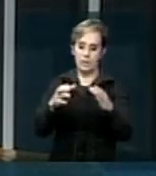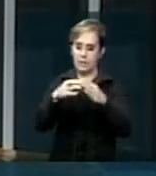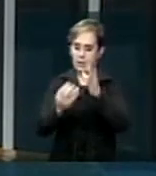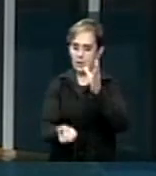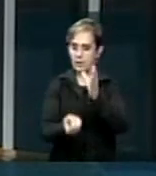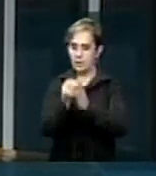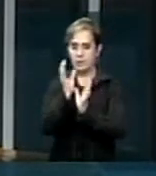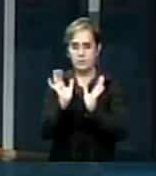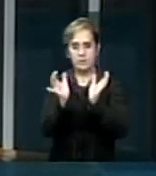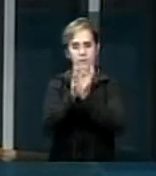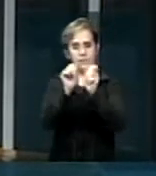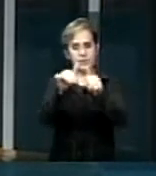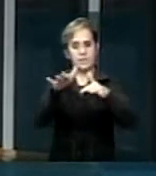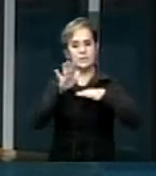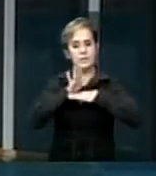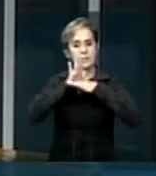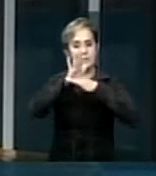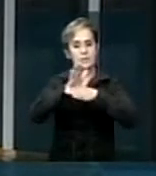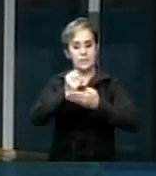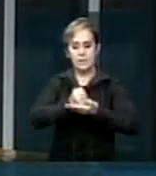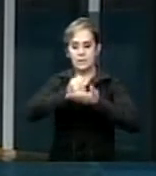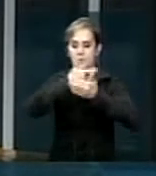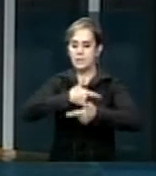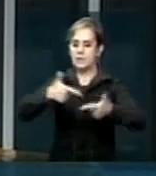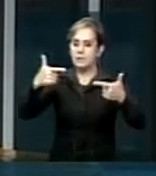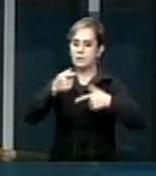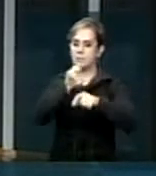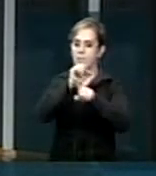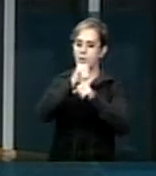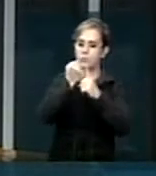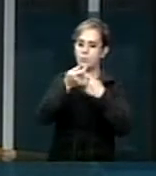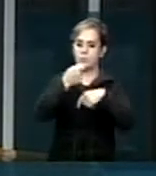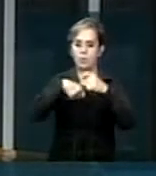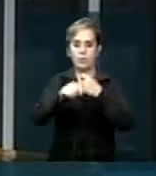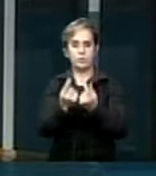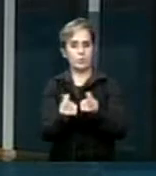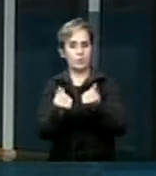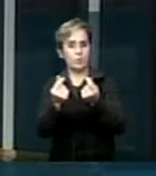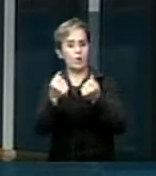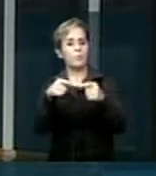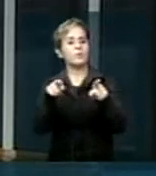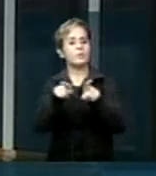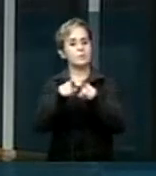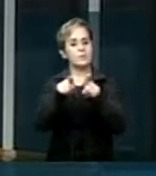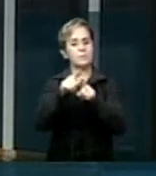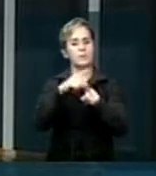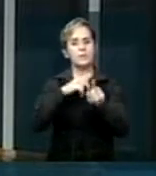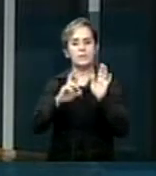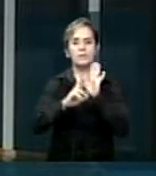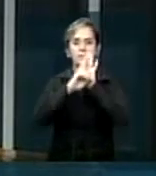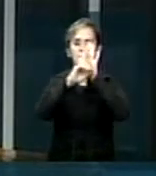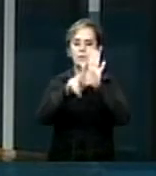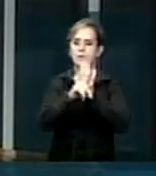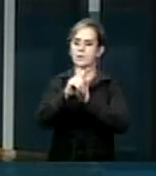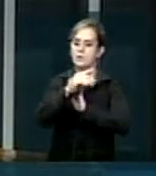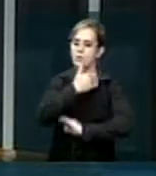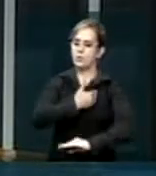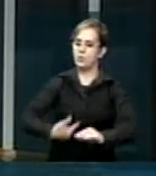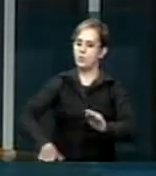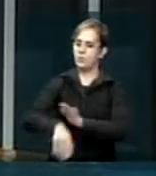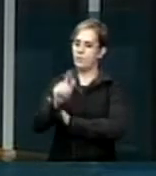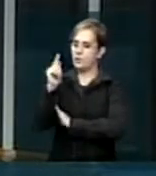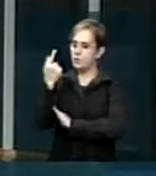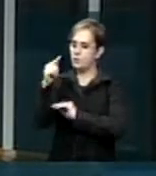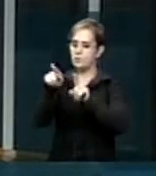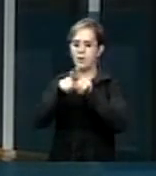para o incentivo do crescimento socioeconômico, contou com a presença também de representantes dos governos de Goiás e